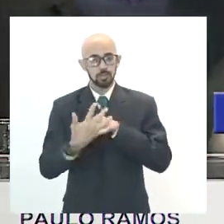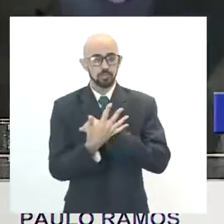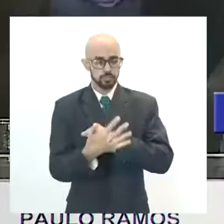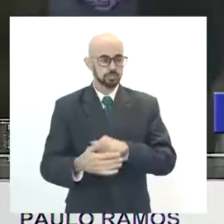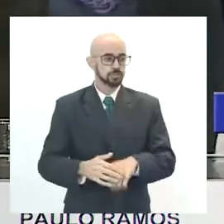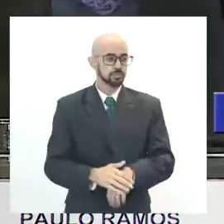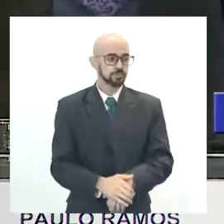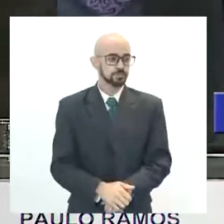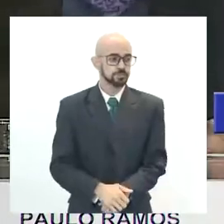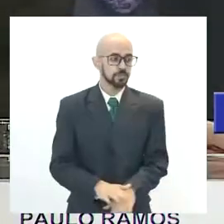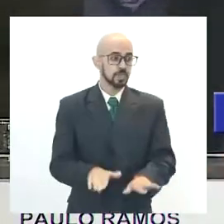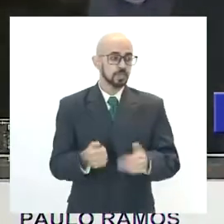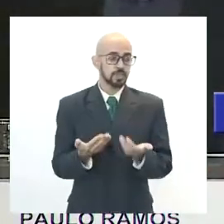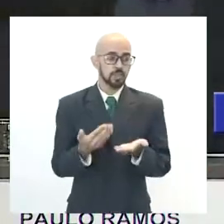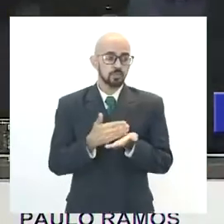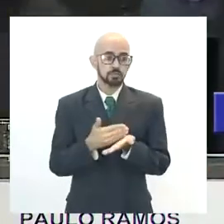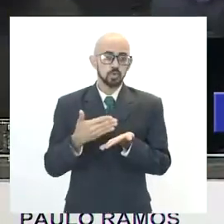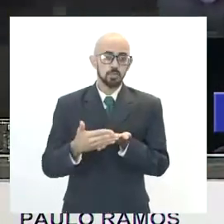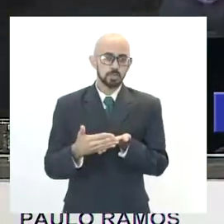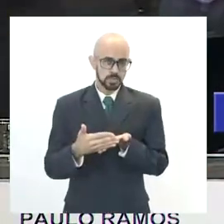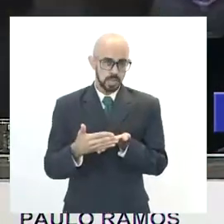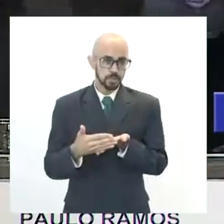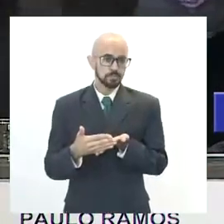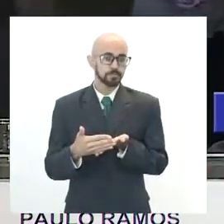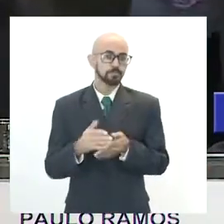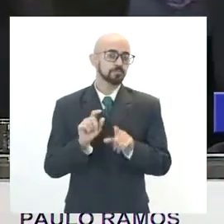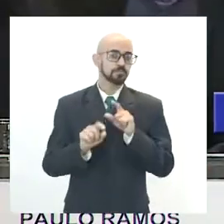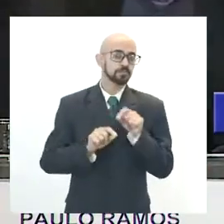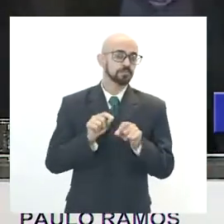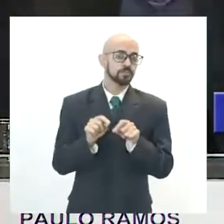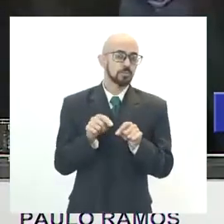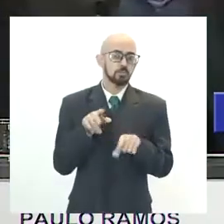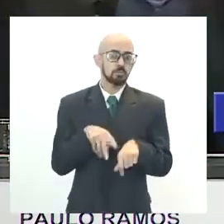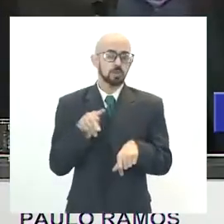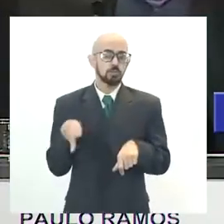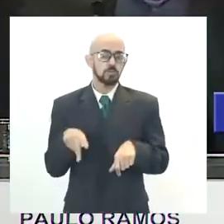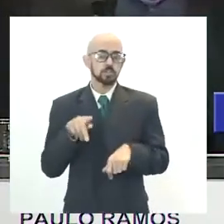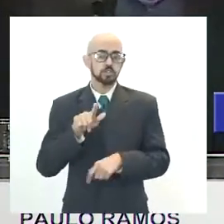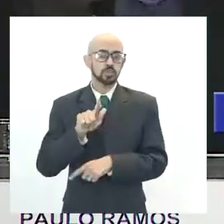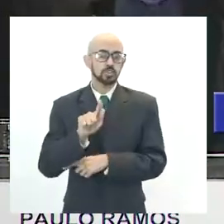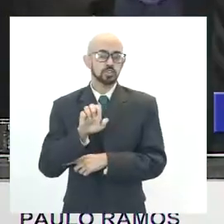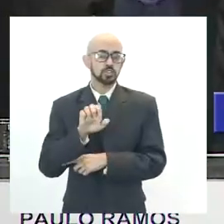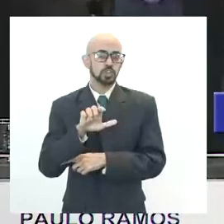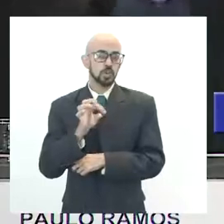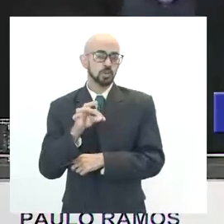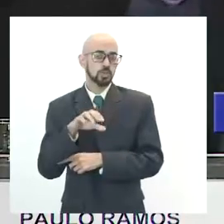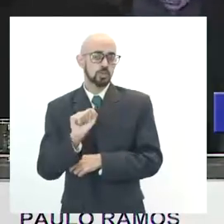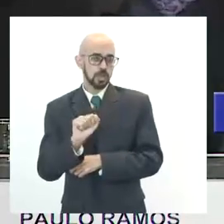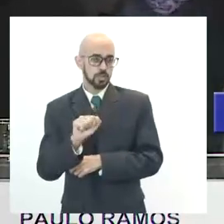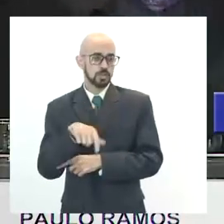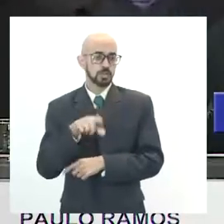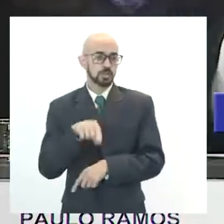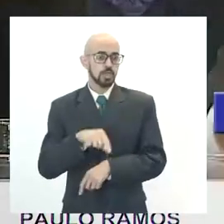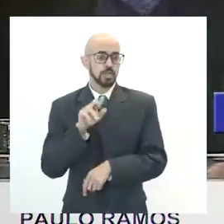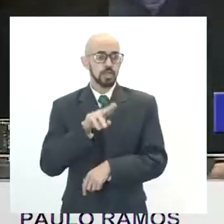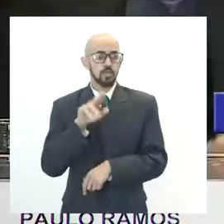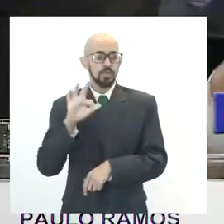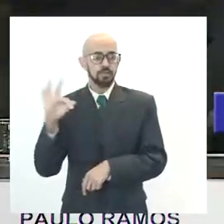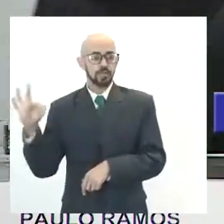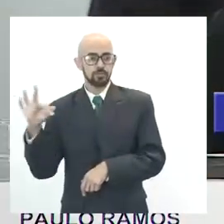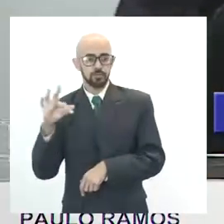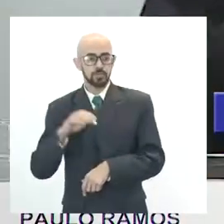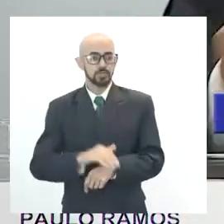convite Então vamos começar aqui pela professora gel pu Universidade Federal Fluminense